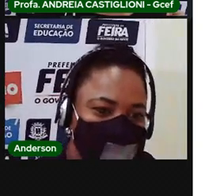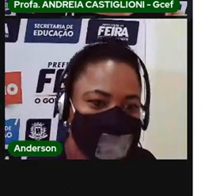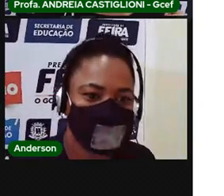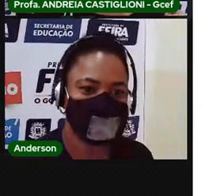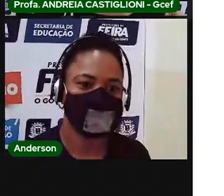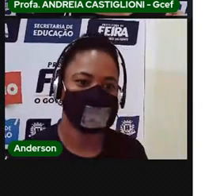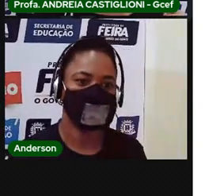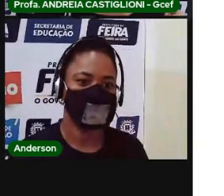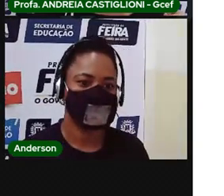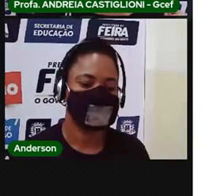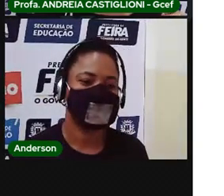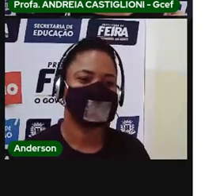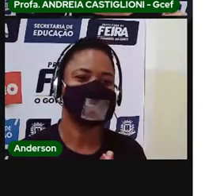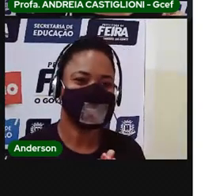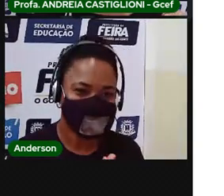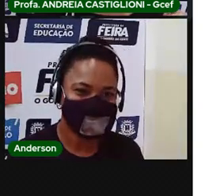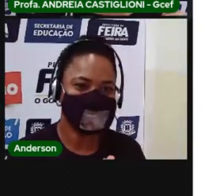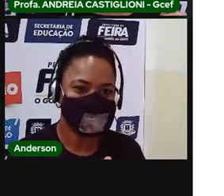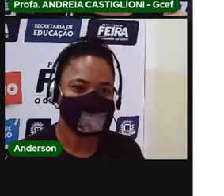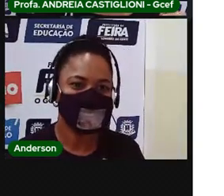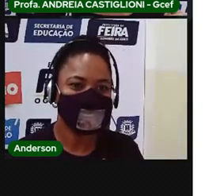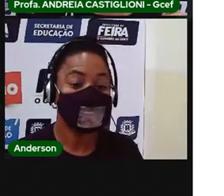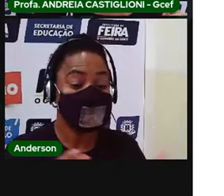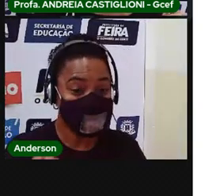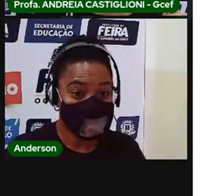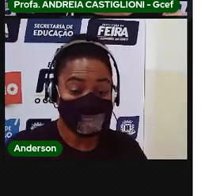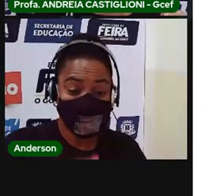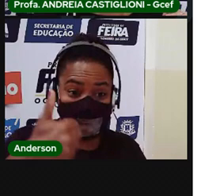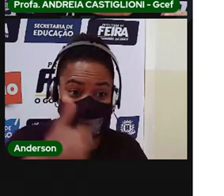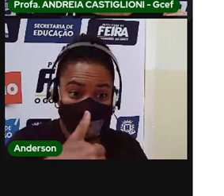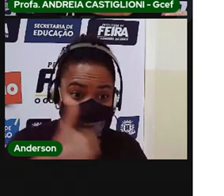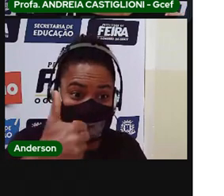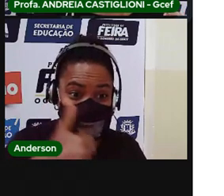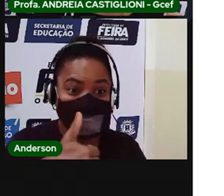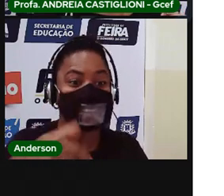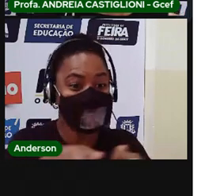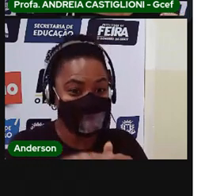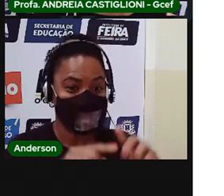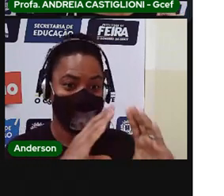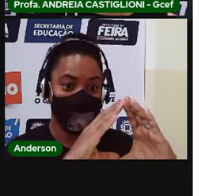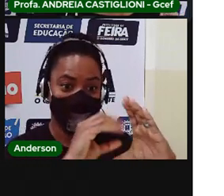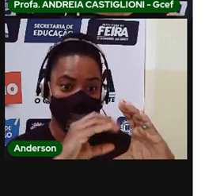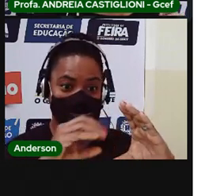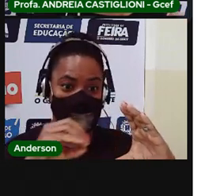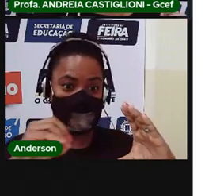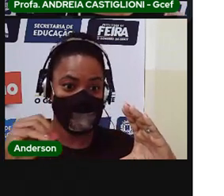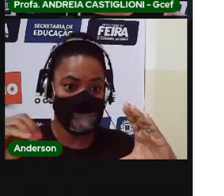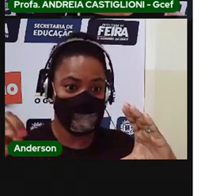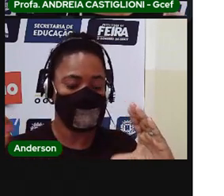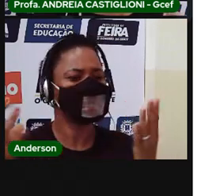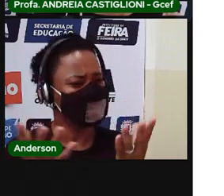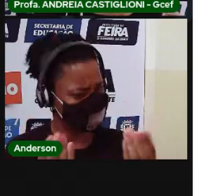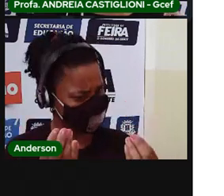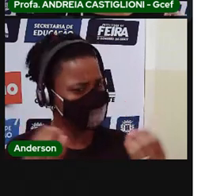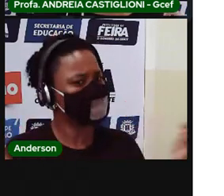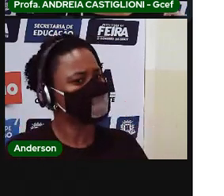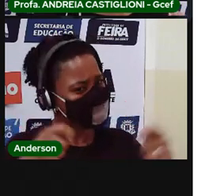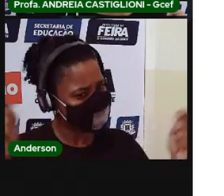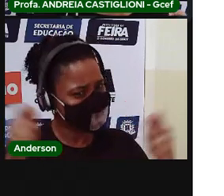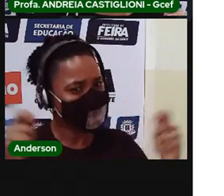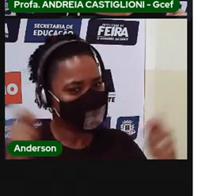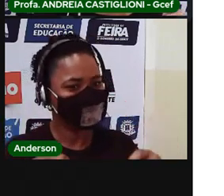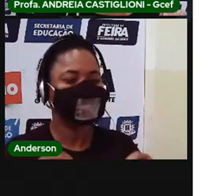Vamos botar aí, gente, no chat. Bastante like, bastante emoji para a Marília. E quem souber como se escreve em